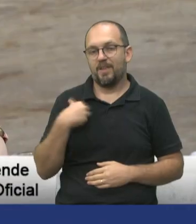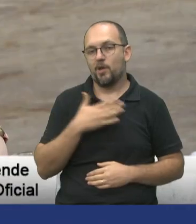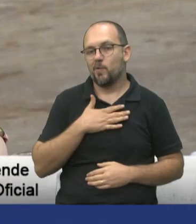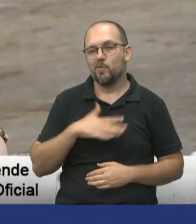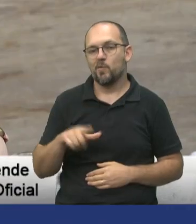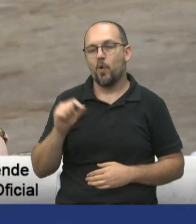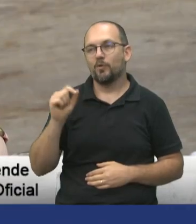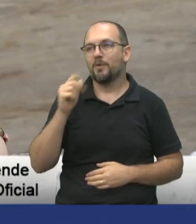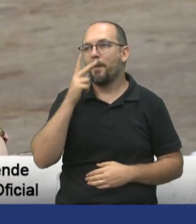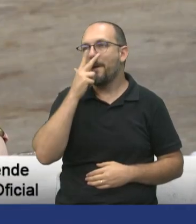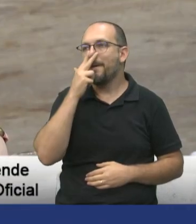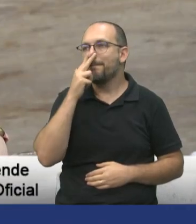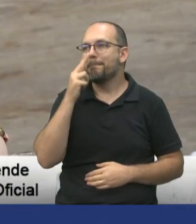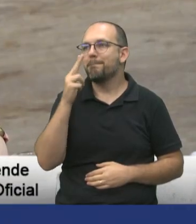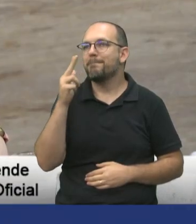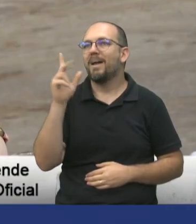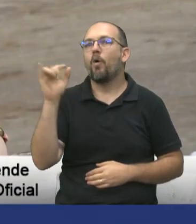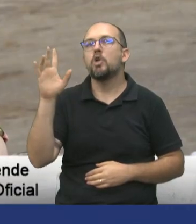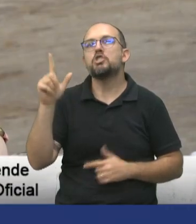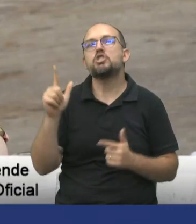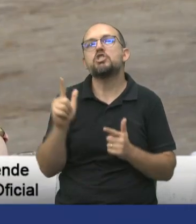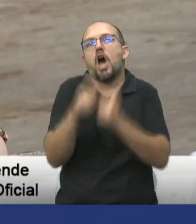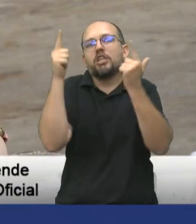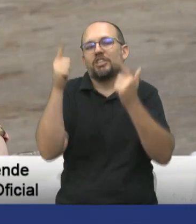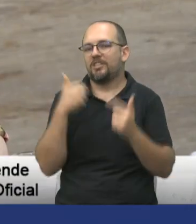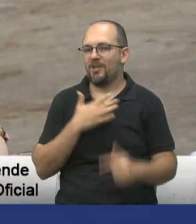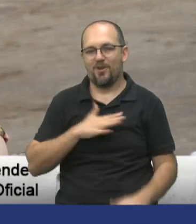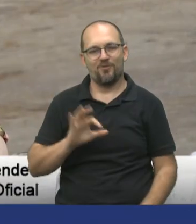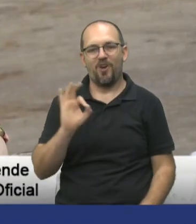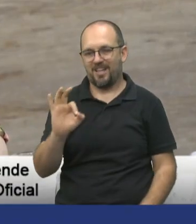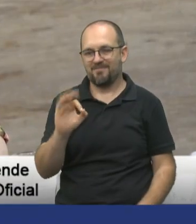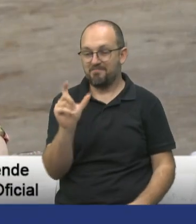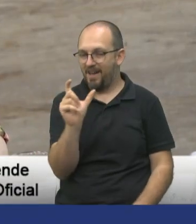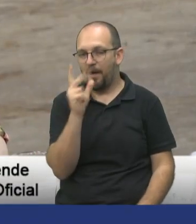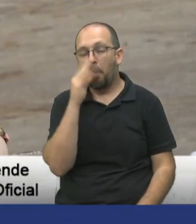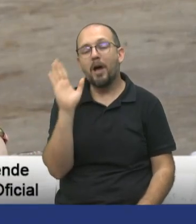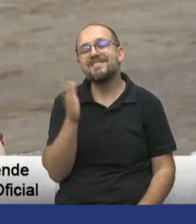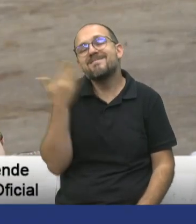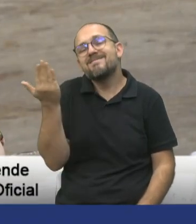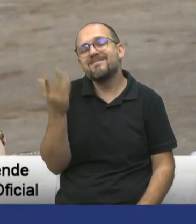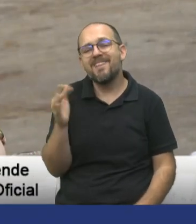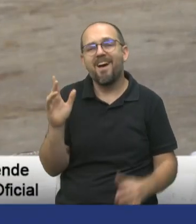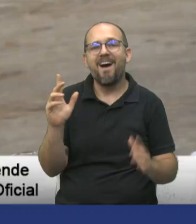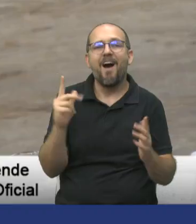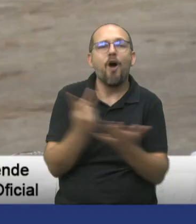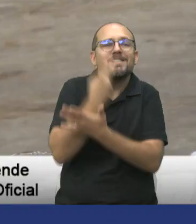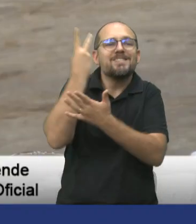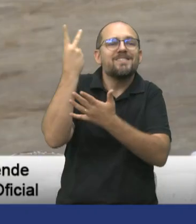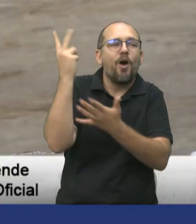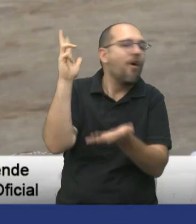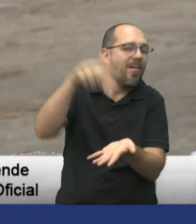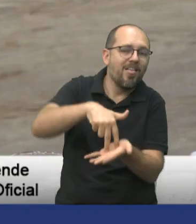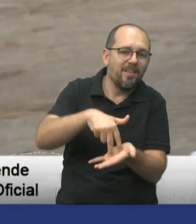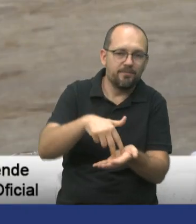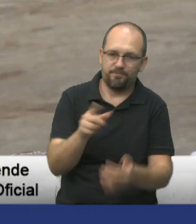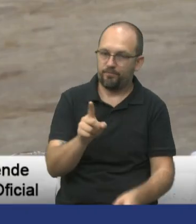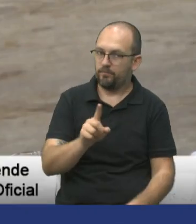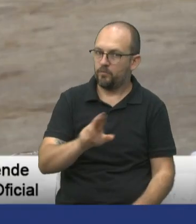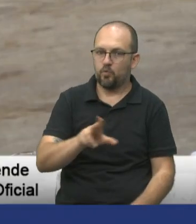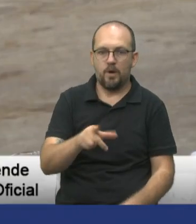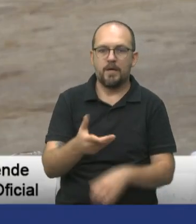foi sem querer que nós chegamos. Não, foi com muita luta. Ou então que nós tínhamos alguma